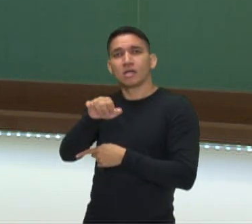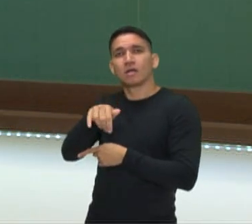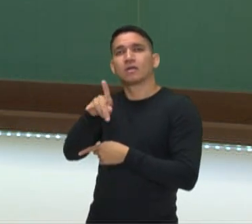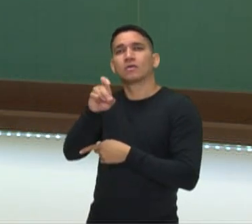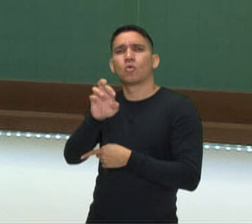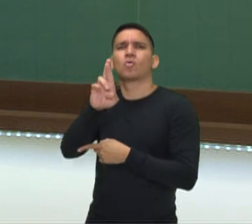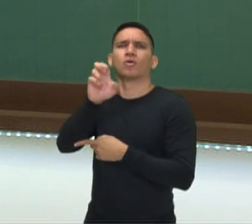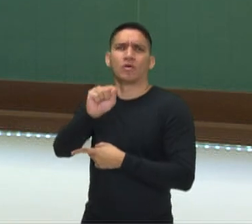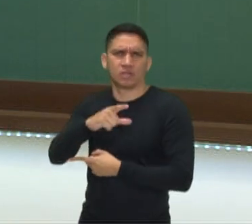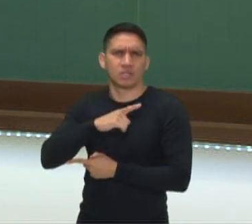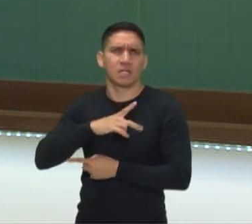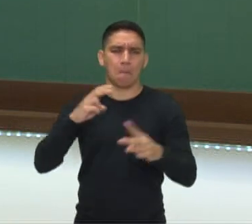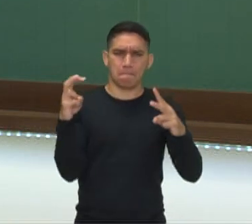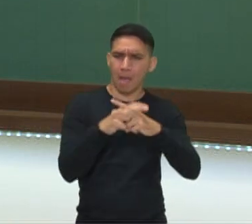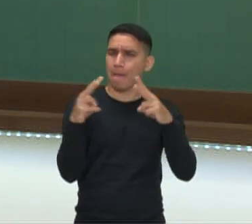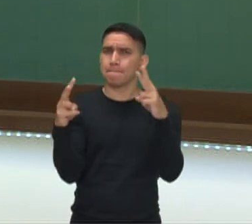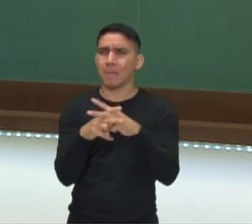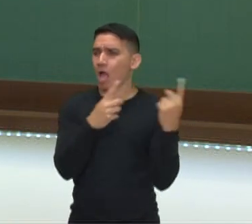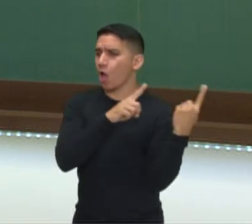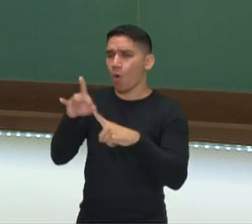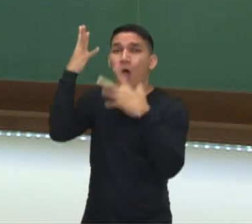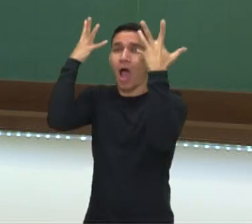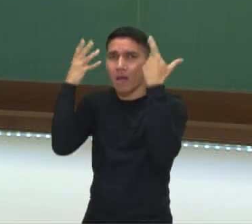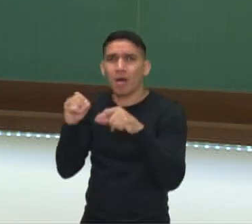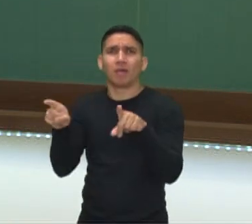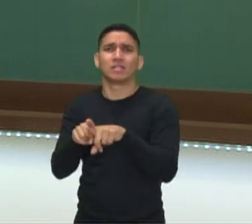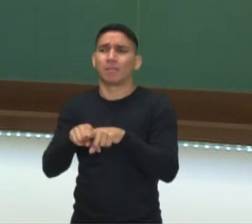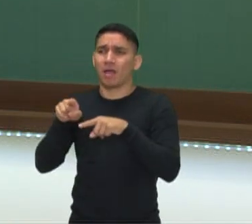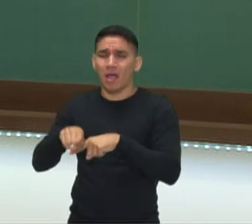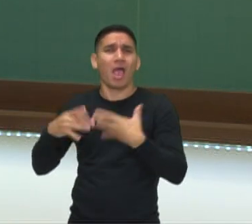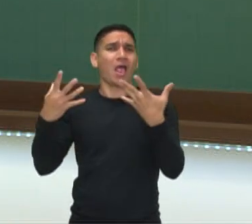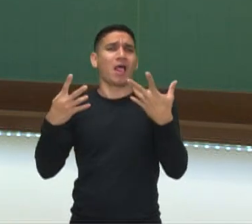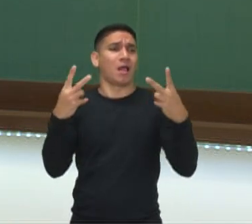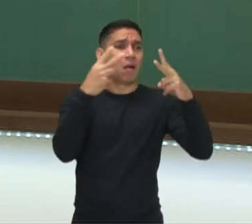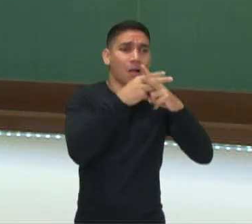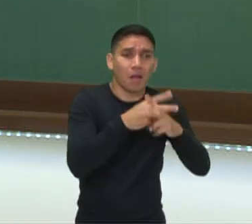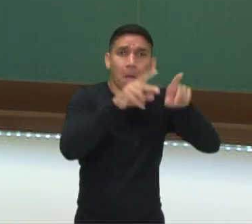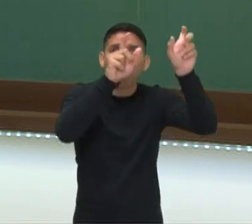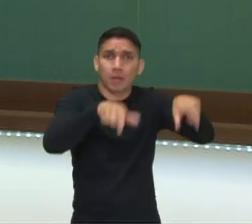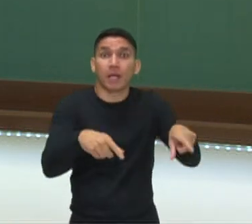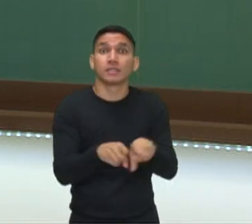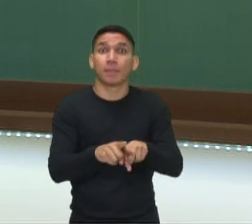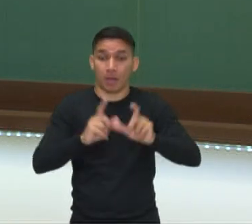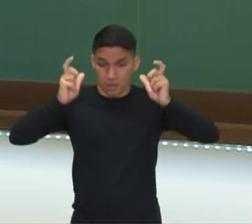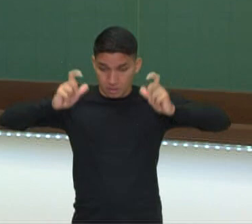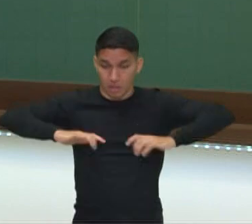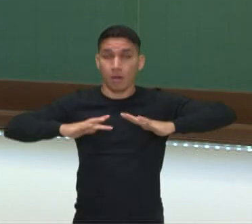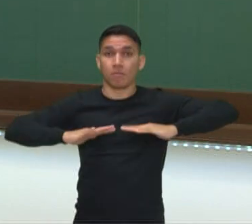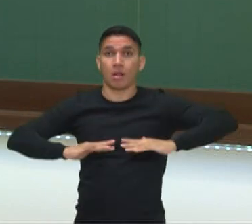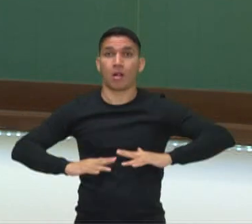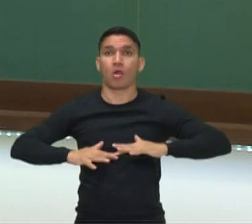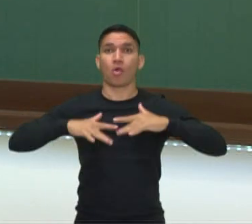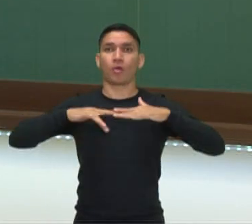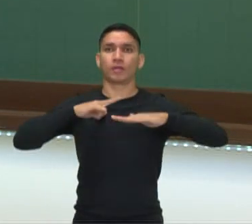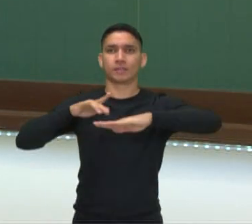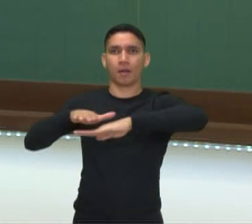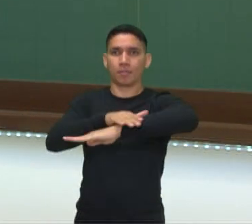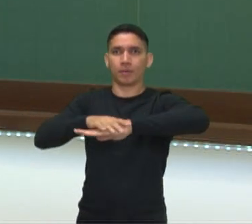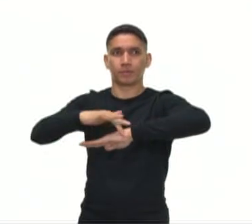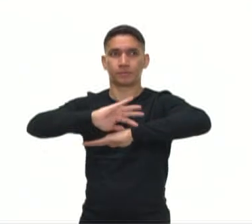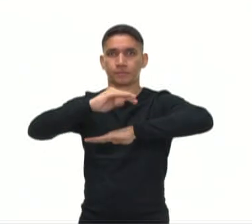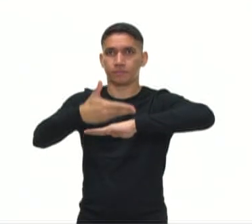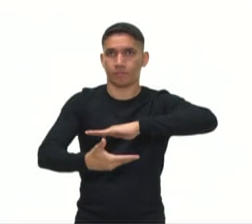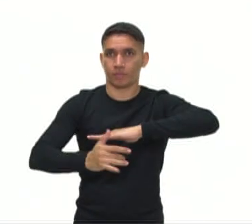gladiadores, nós temos batalhas de gladiadores contra animais selvagens, e nós temos até mesmo batalhas marítimas, porque nós vemos aqui a parte de baixo